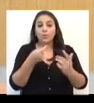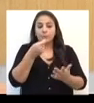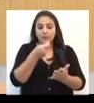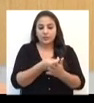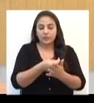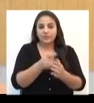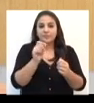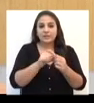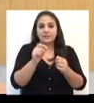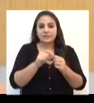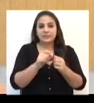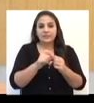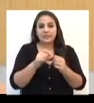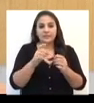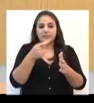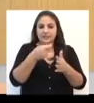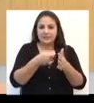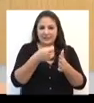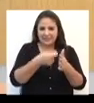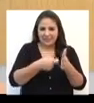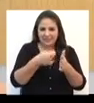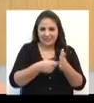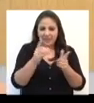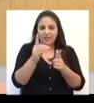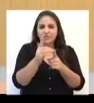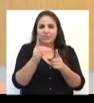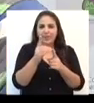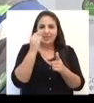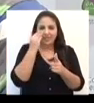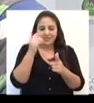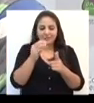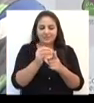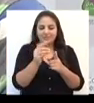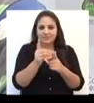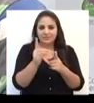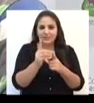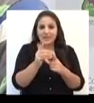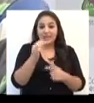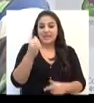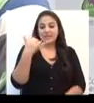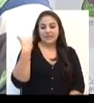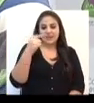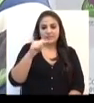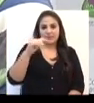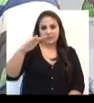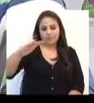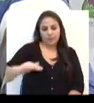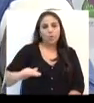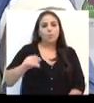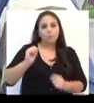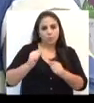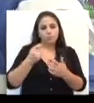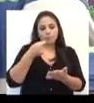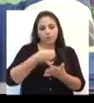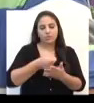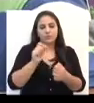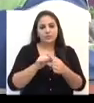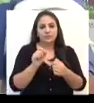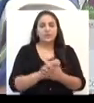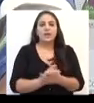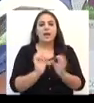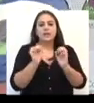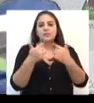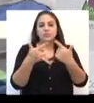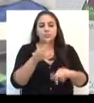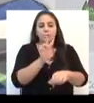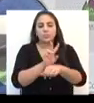de testes para diabetes em menores de 7 anos. De acordo com o parlamentar, a proposta deve efetivar ações para